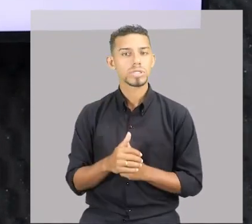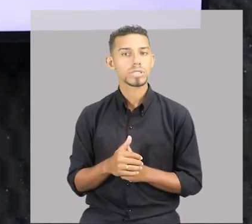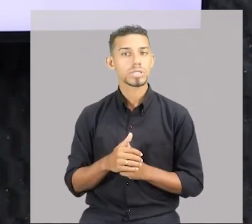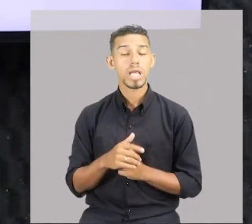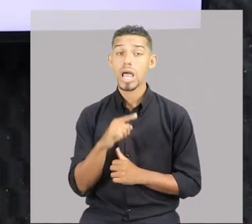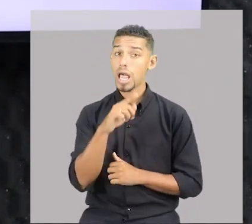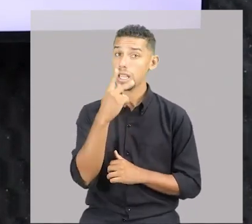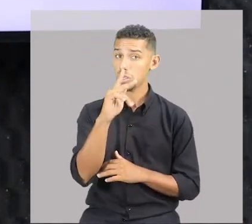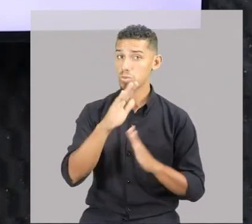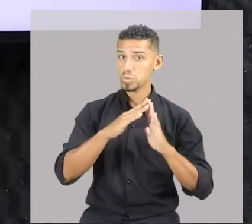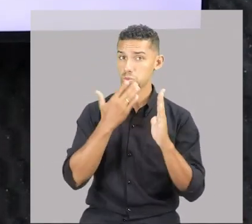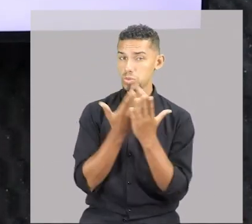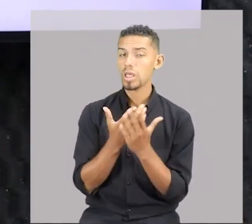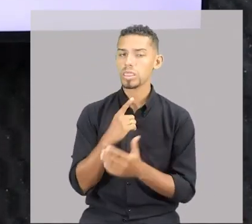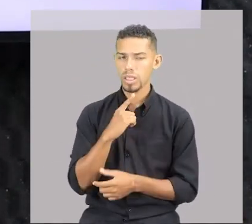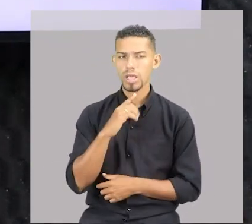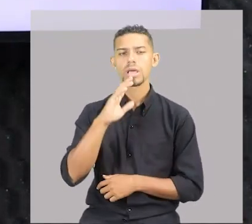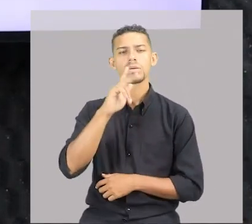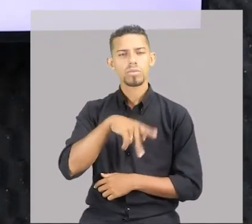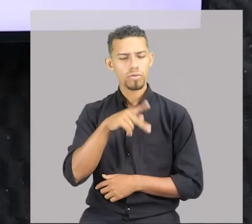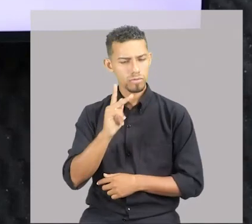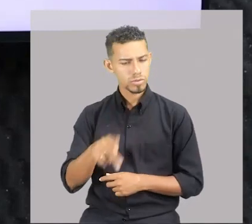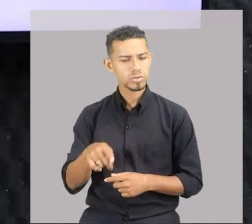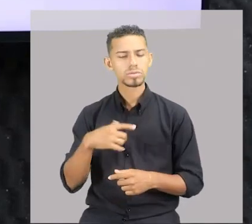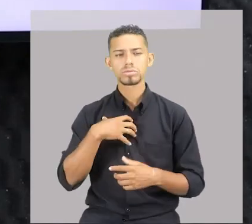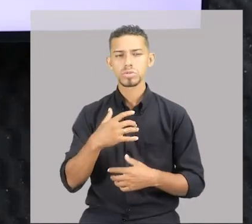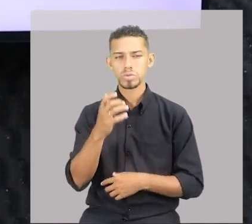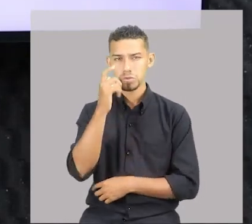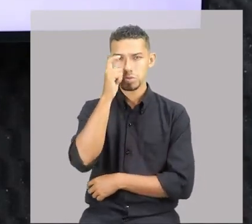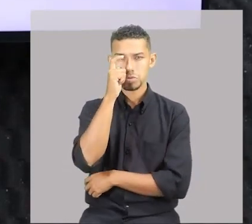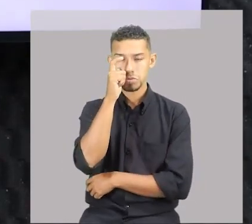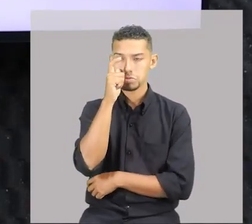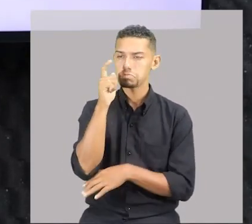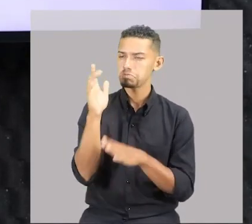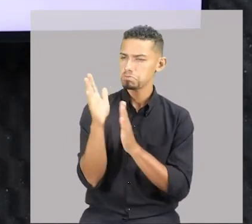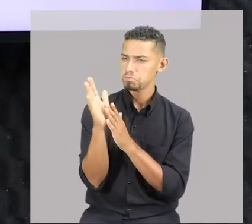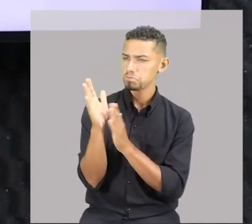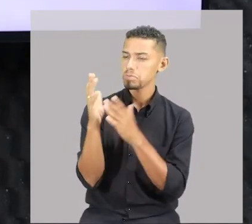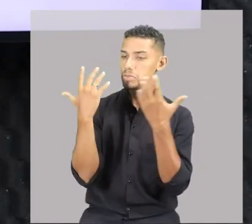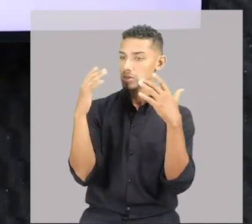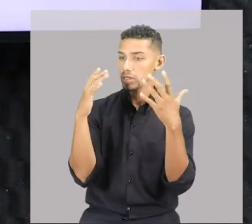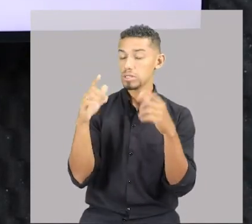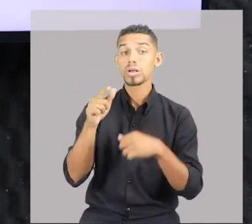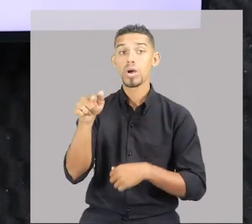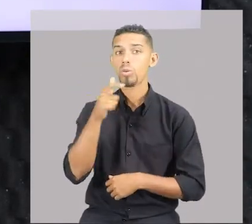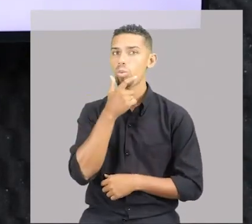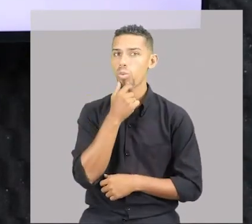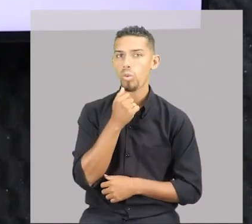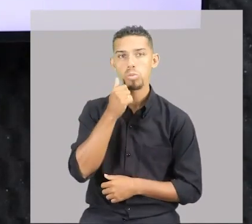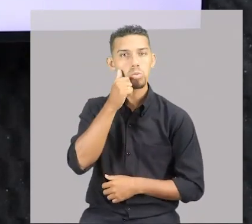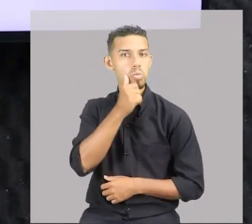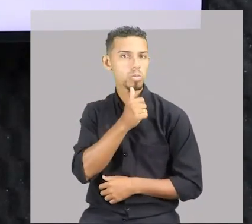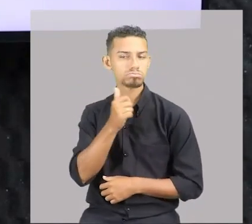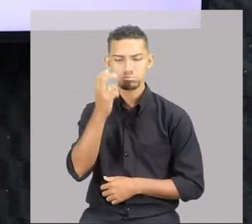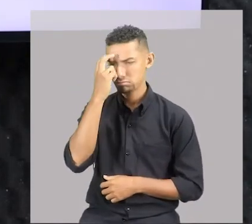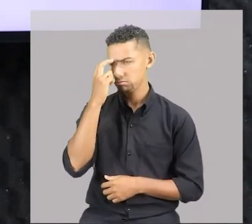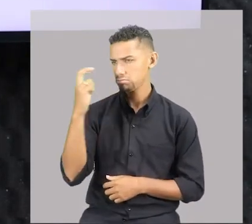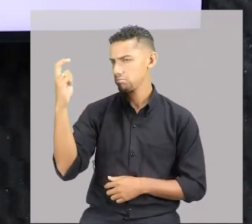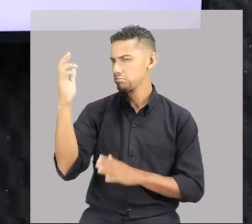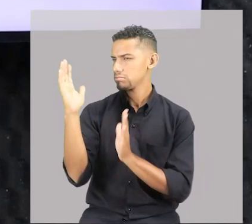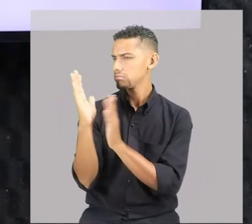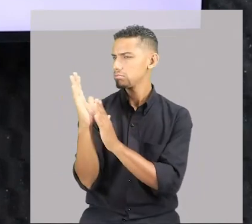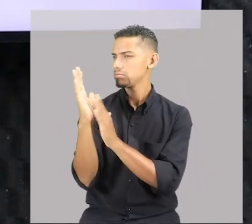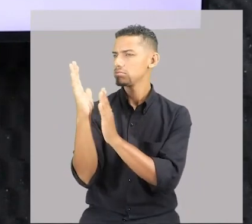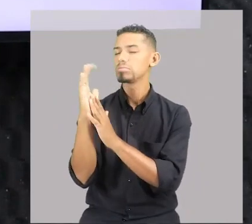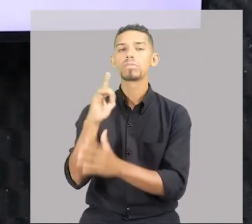tua escola tem professoras, professores que você admira, que você considera que são homens e mulheres muito inteligentes,